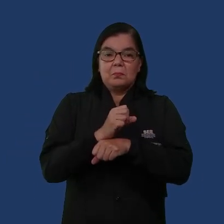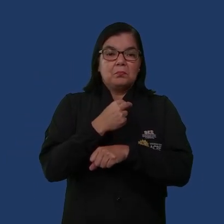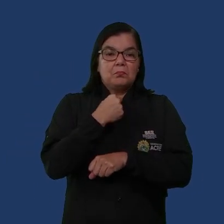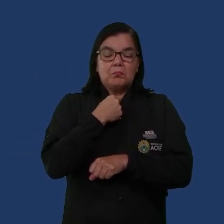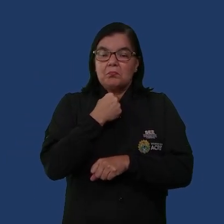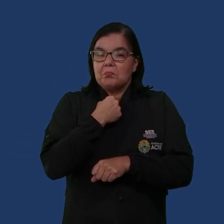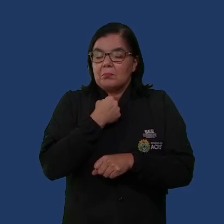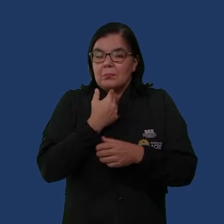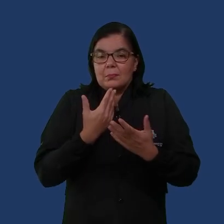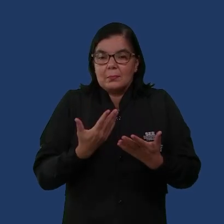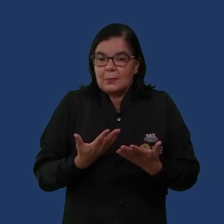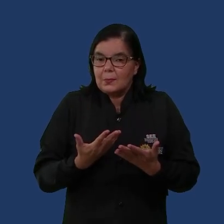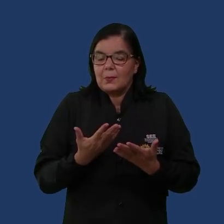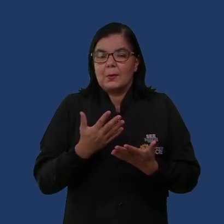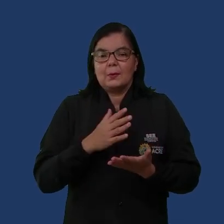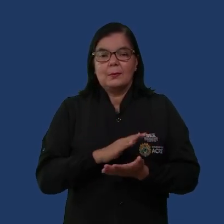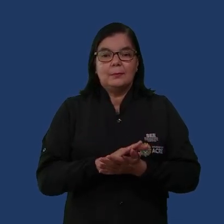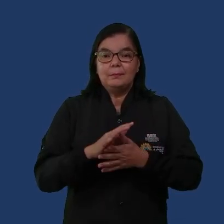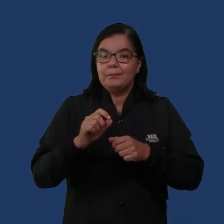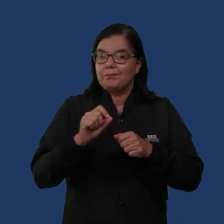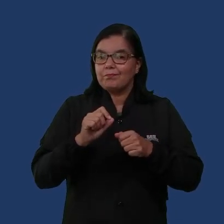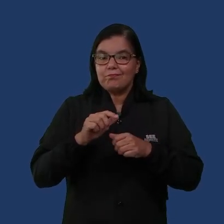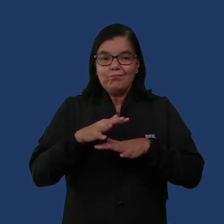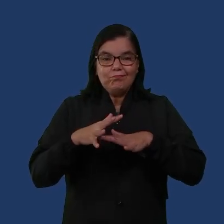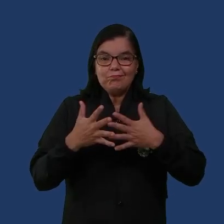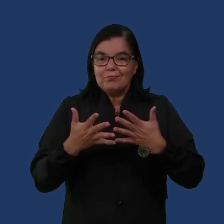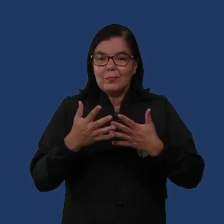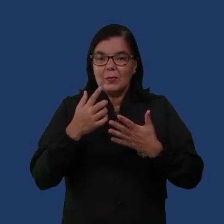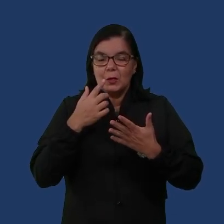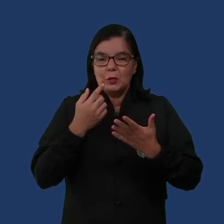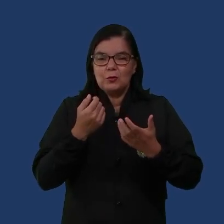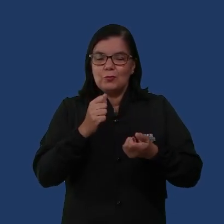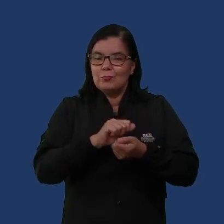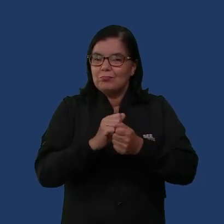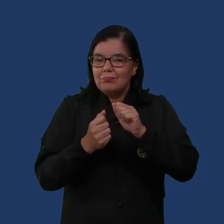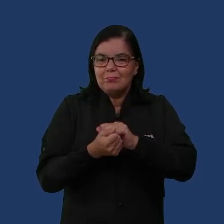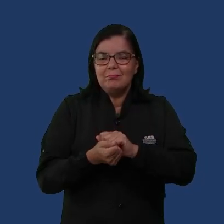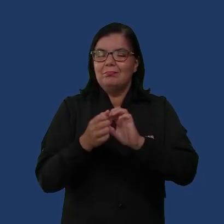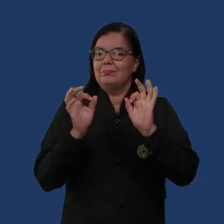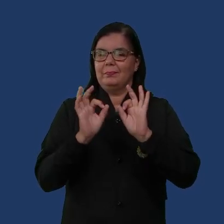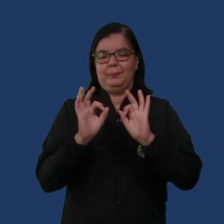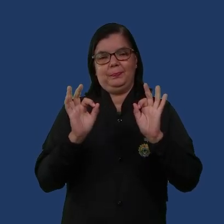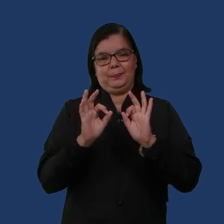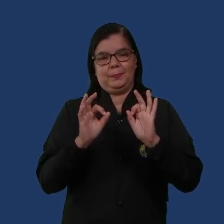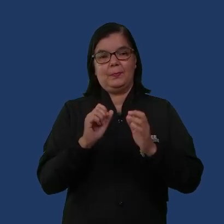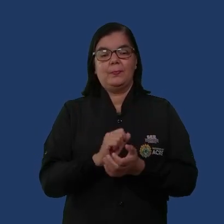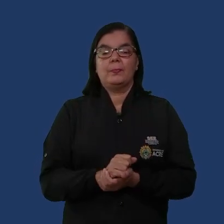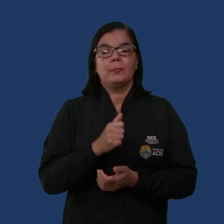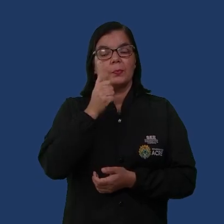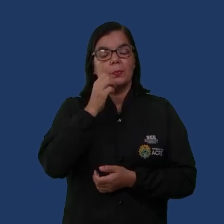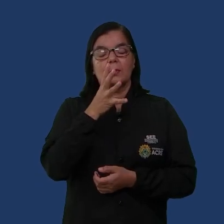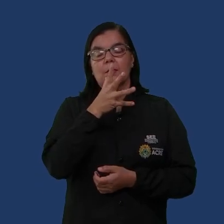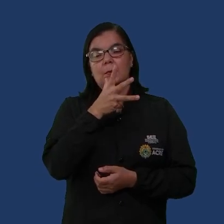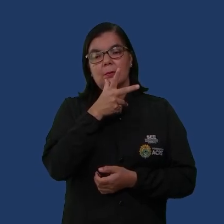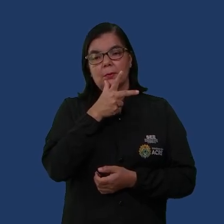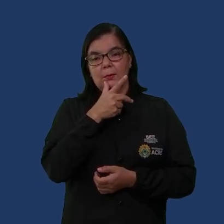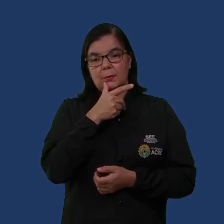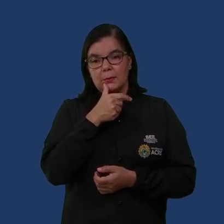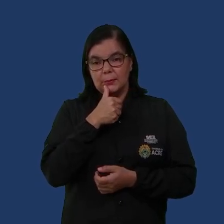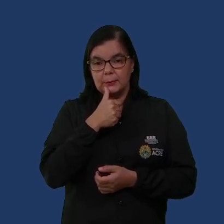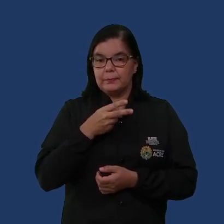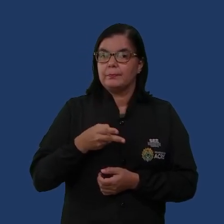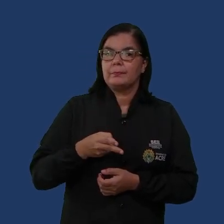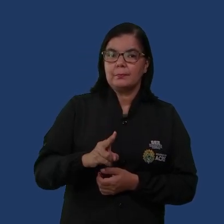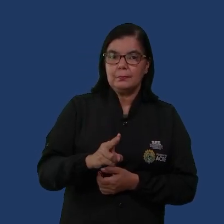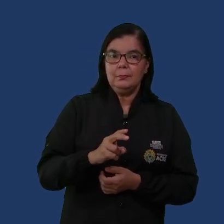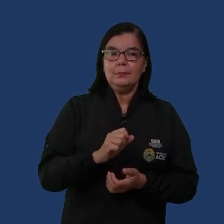se fazer, né, nenhum tipo de intervenção na obra e que ela duraria, né, para